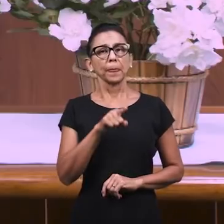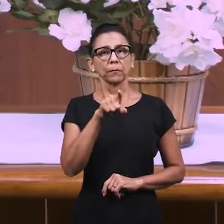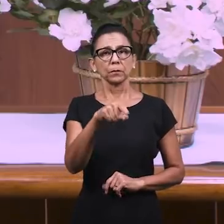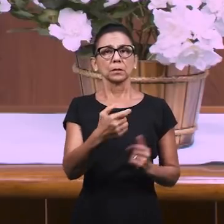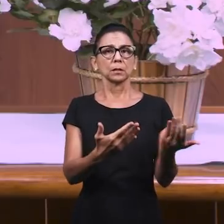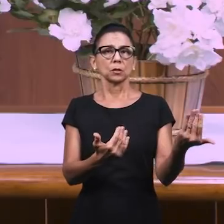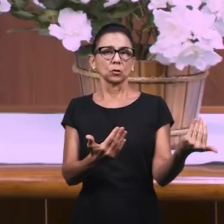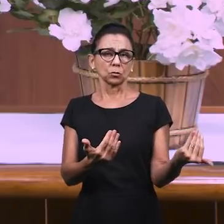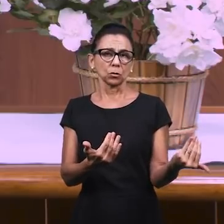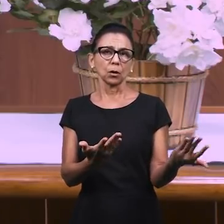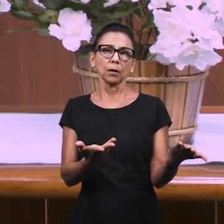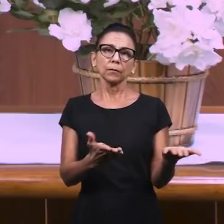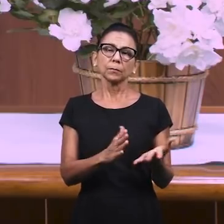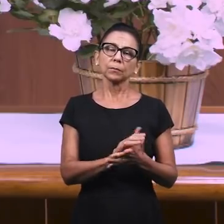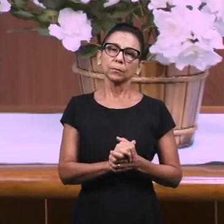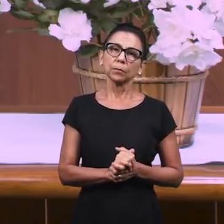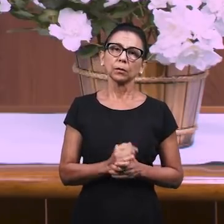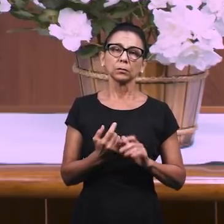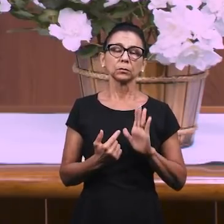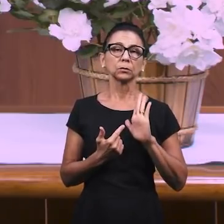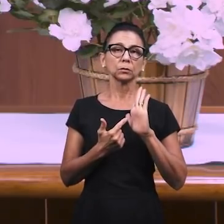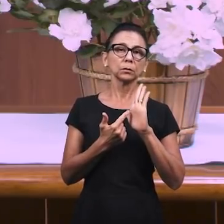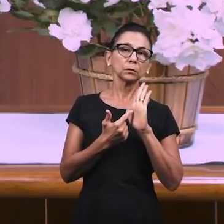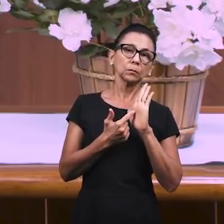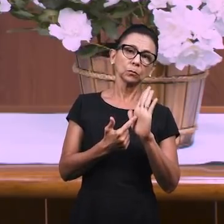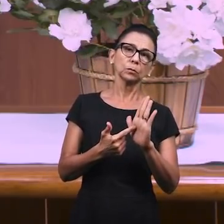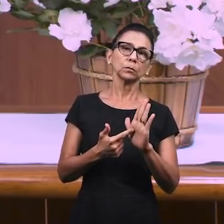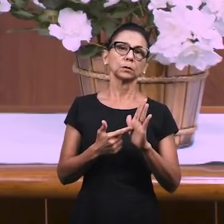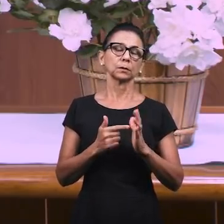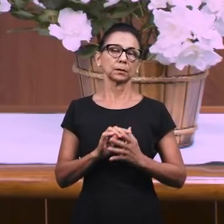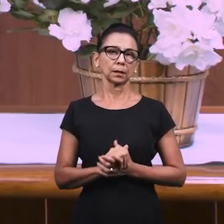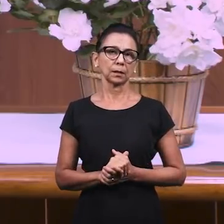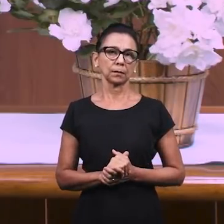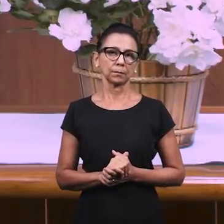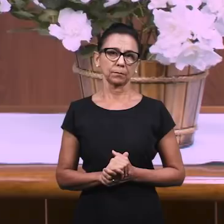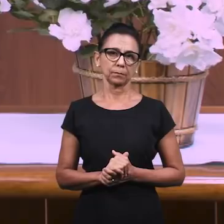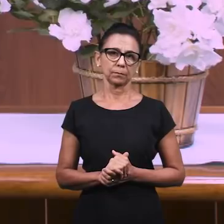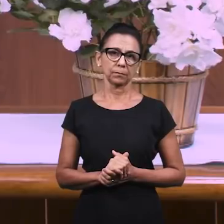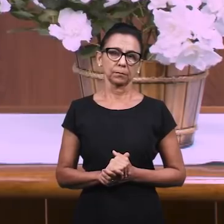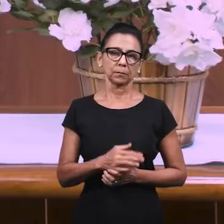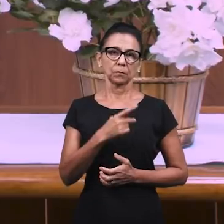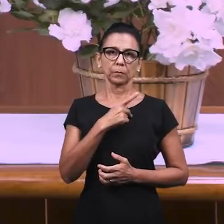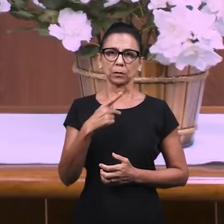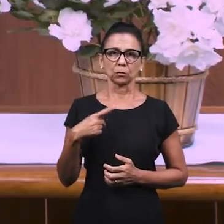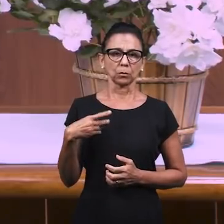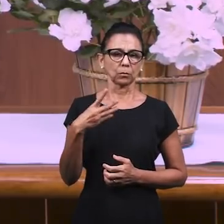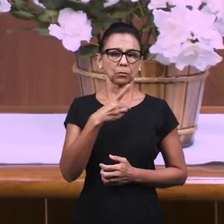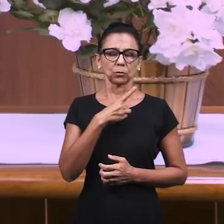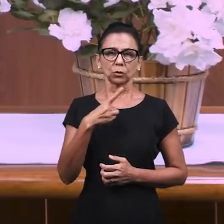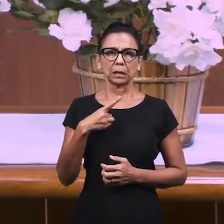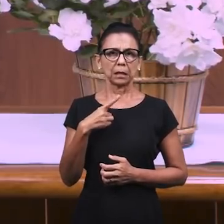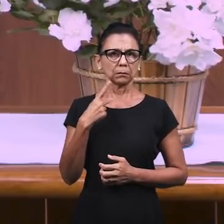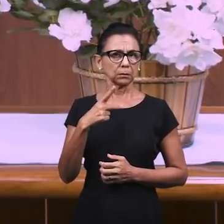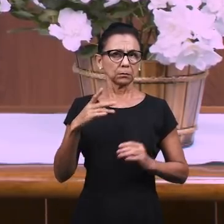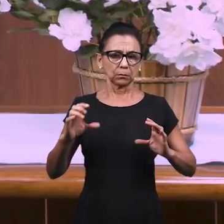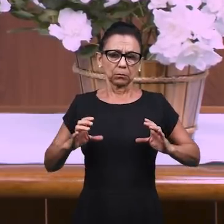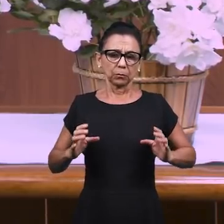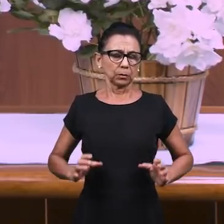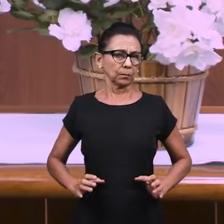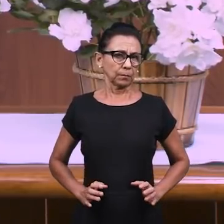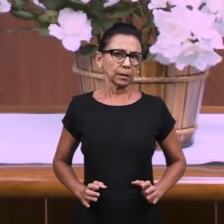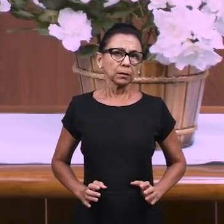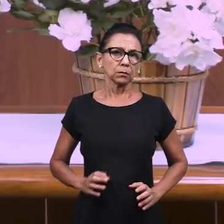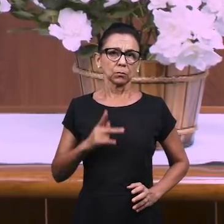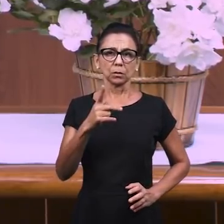ao pastor, demonstrar ao diácono que tem ali, ele pode contar contigo, mas não falando, não é falar em